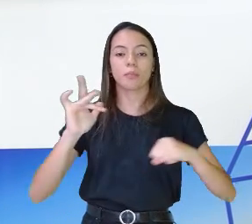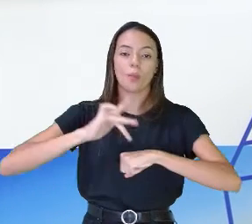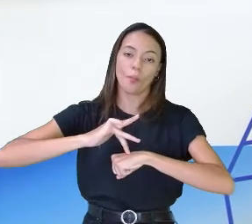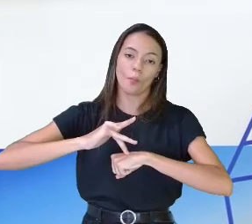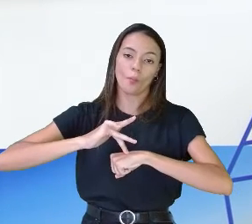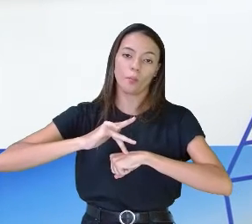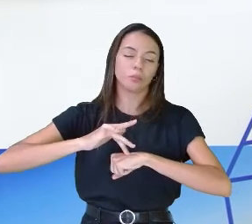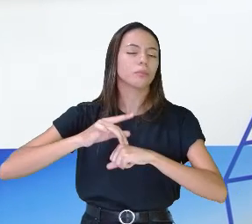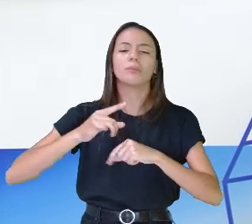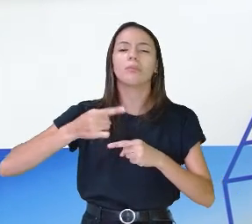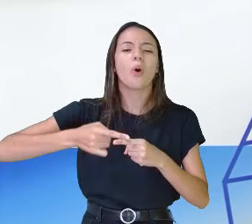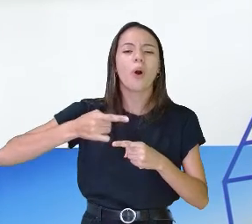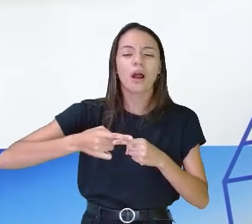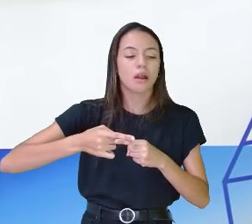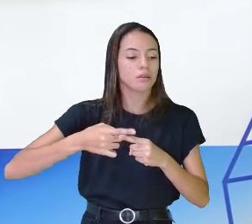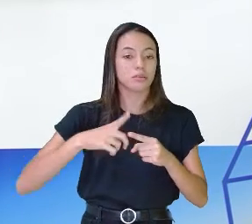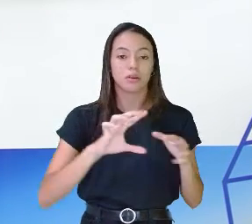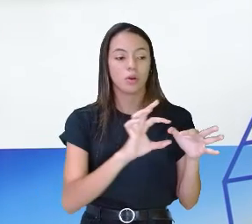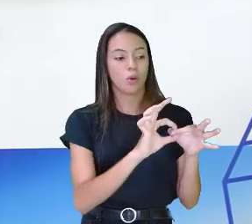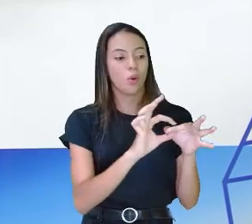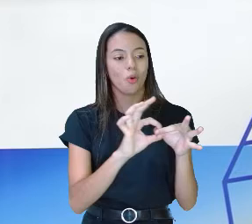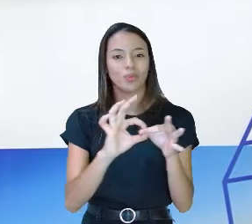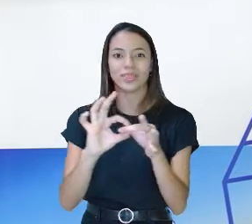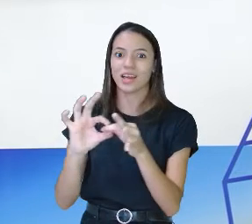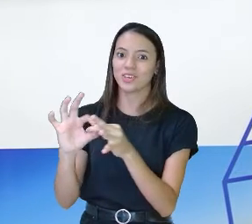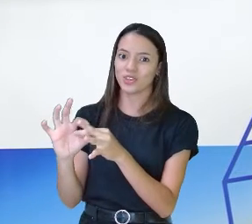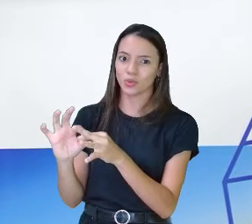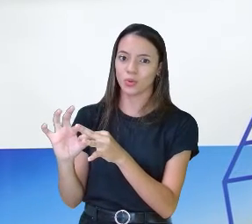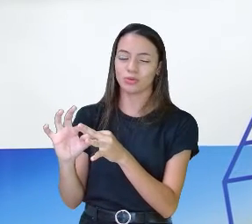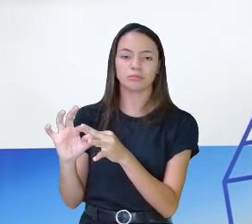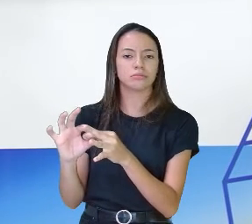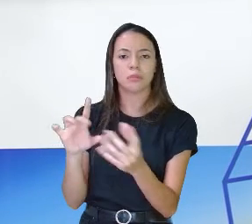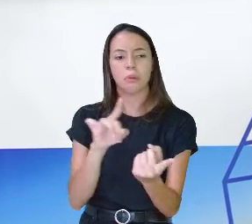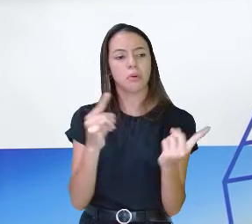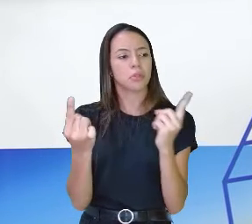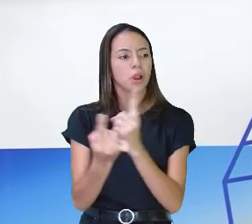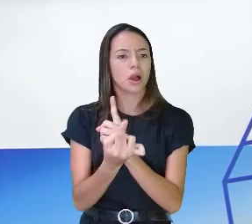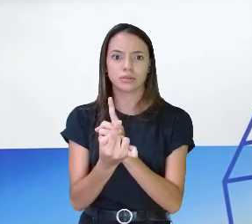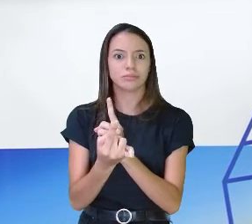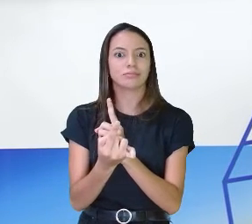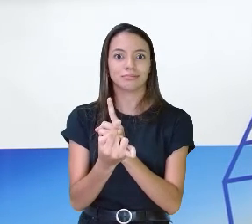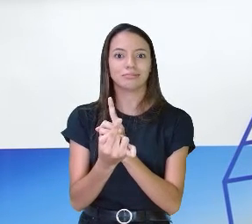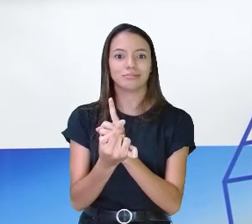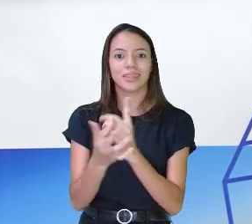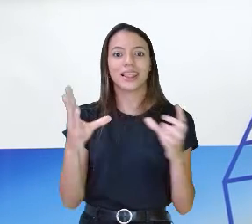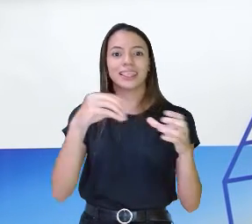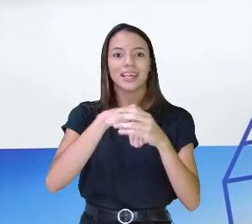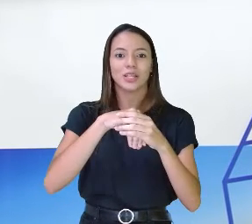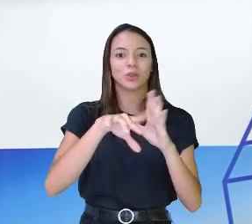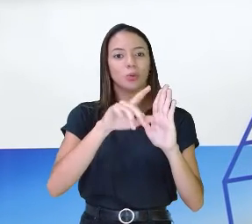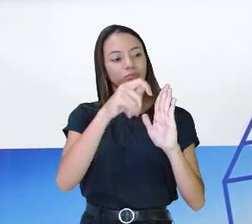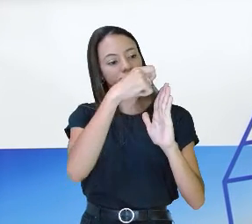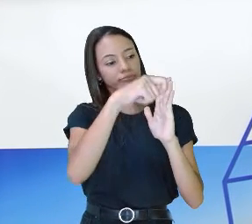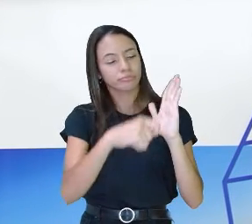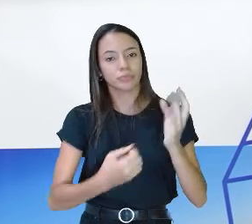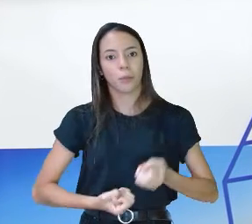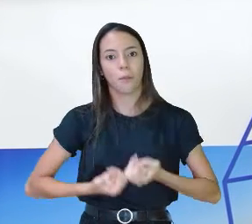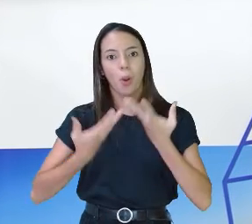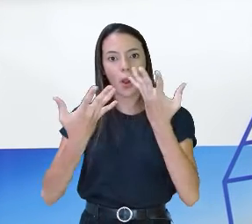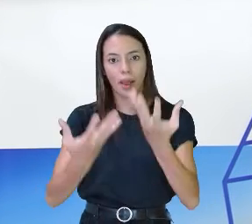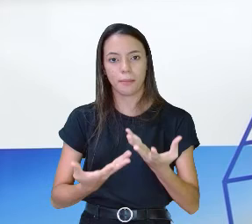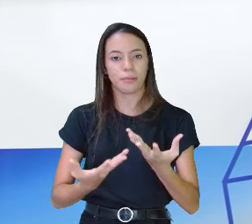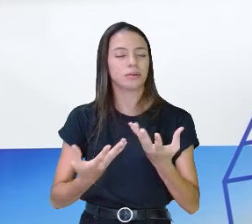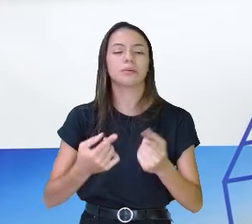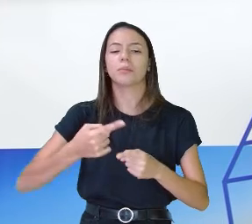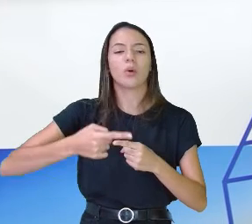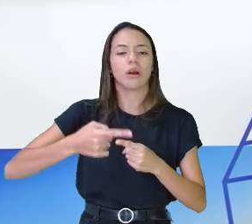do contexto de aparente incongruência entre os versos do poema. Então, aqui também você tem há